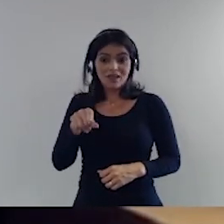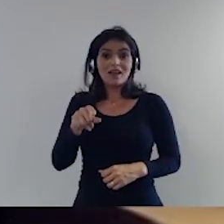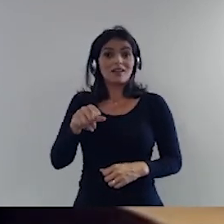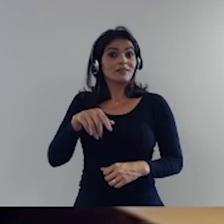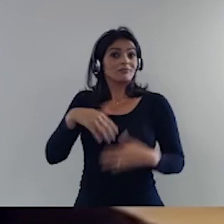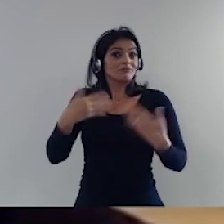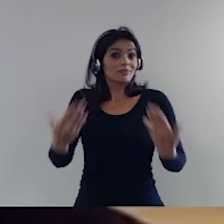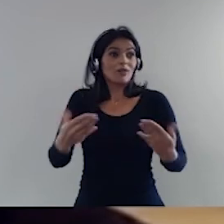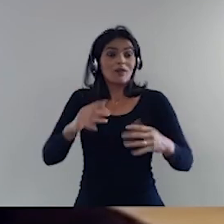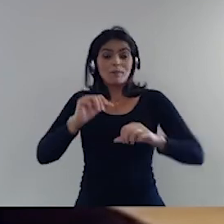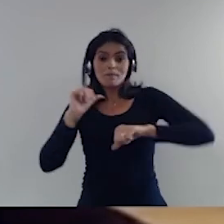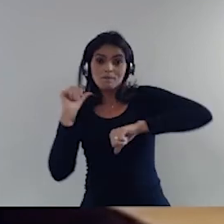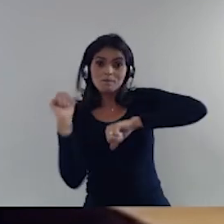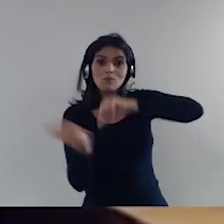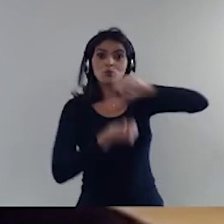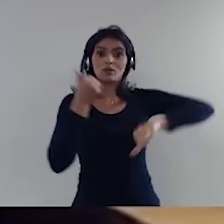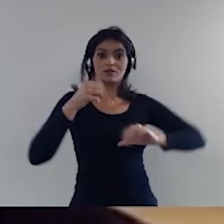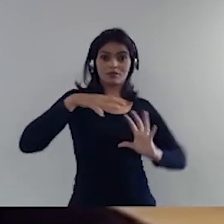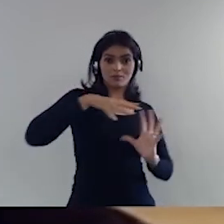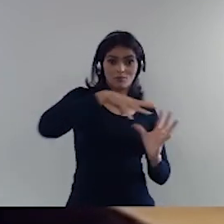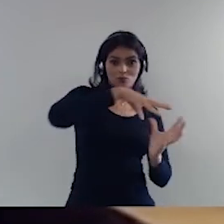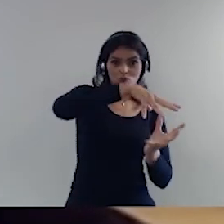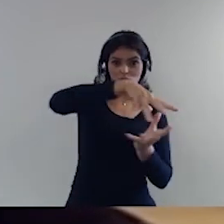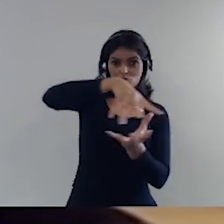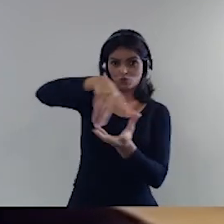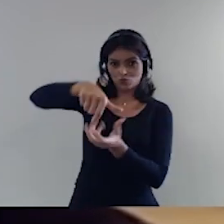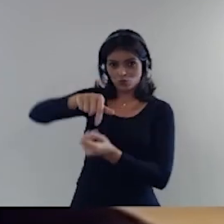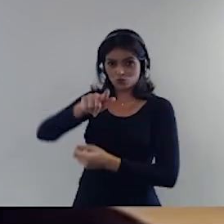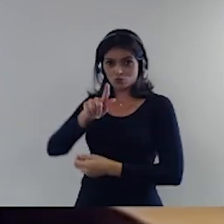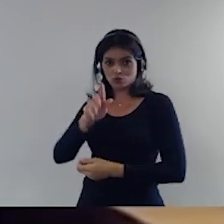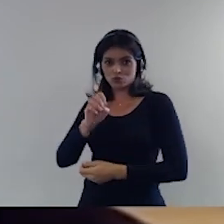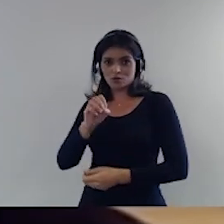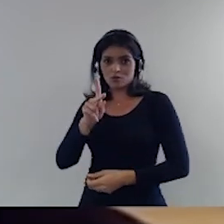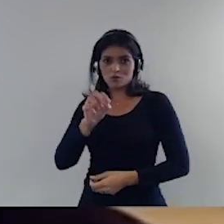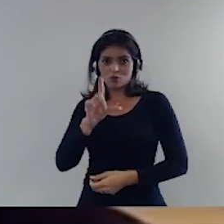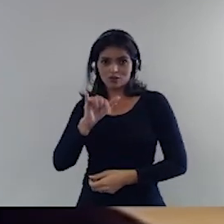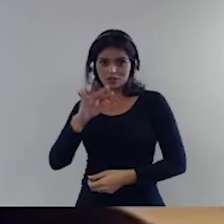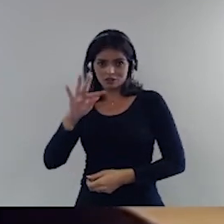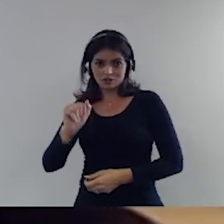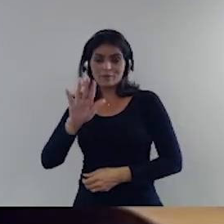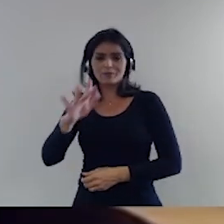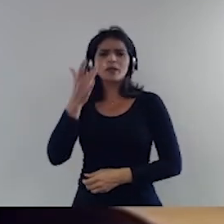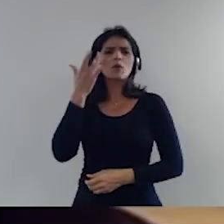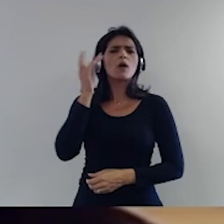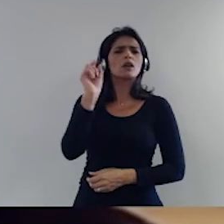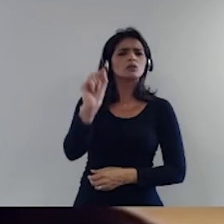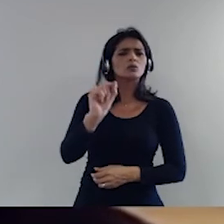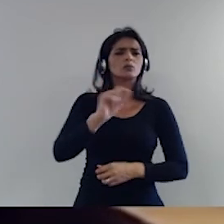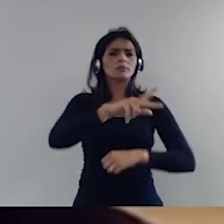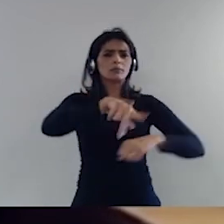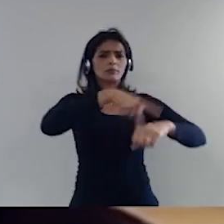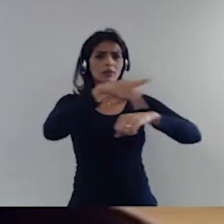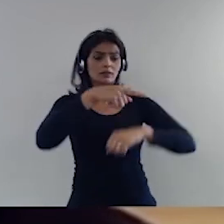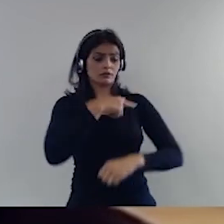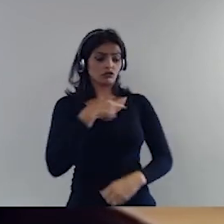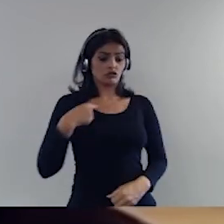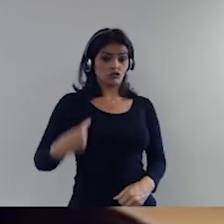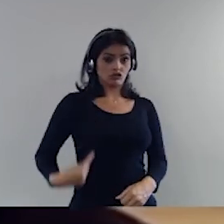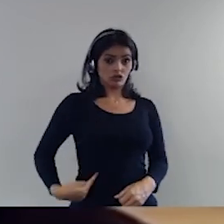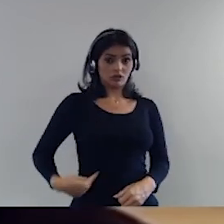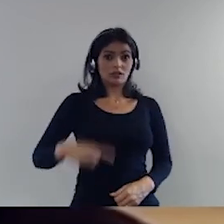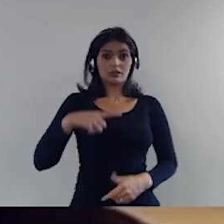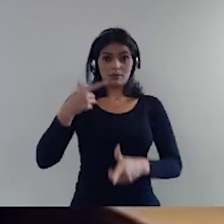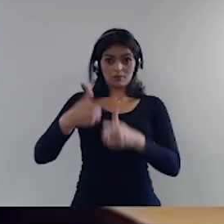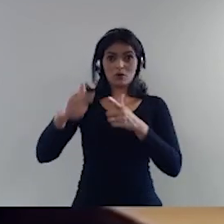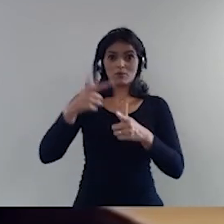mudanças geopolíticas no mundo. Acho que a China, ao mesmo tempo que enfrenta um problema de